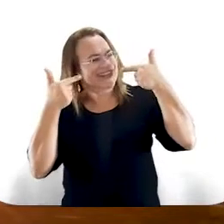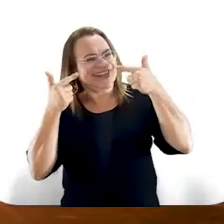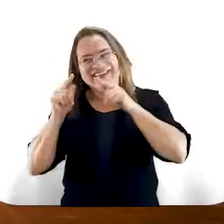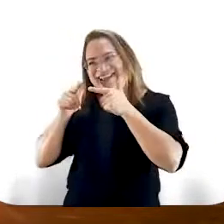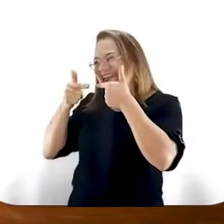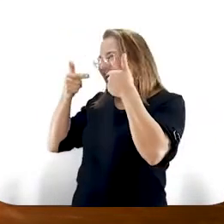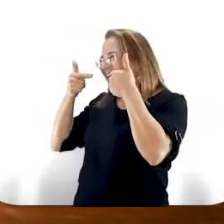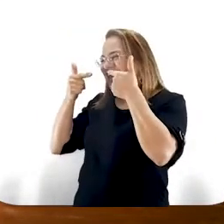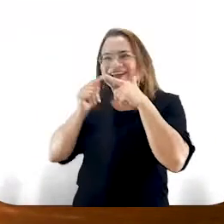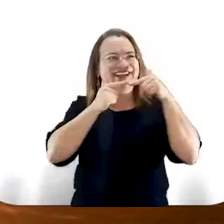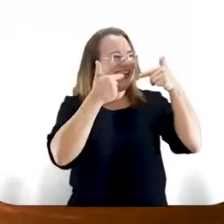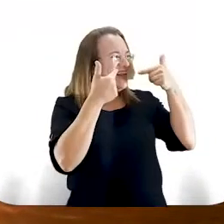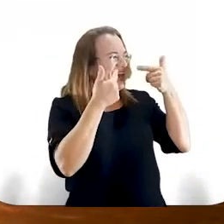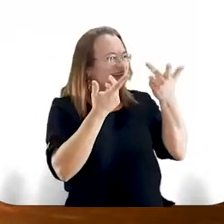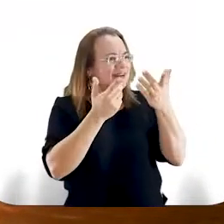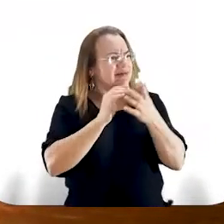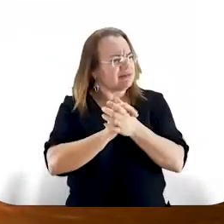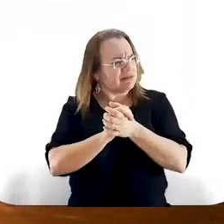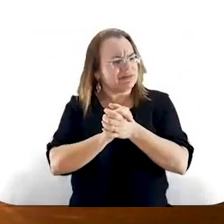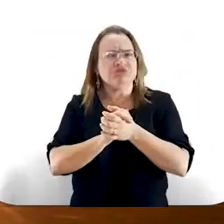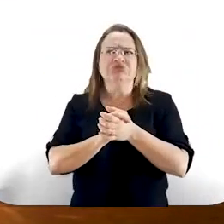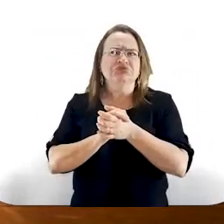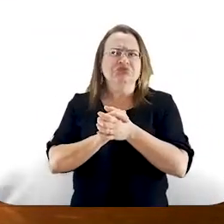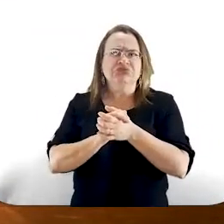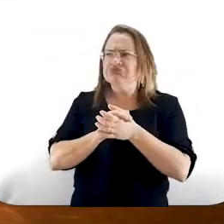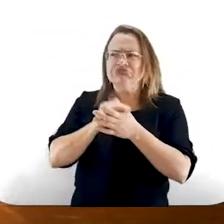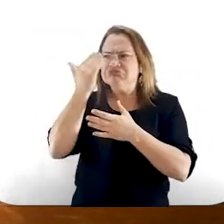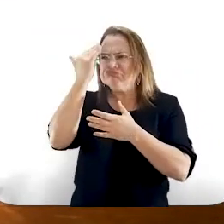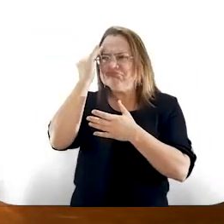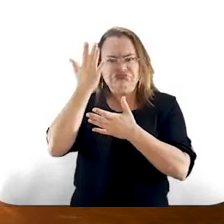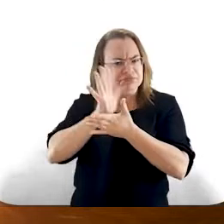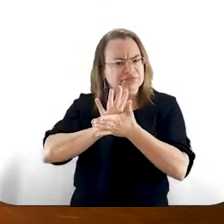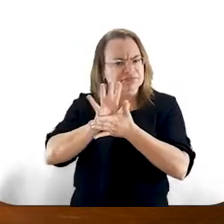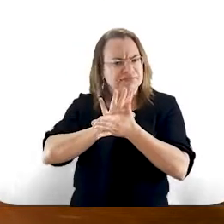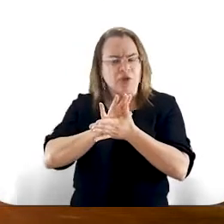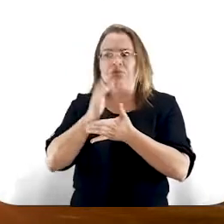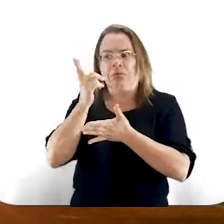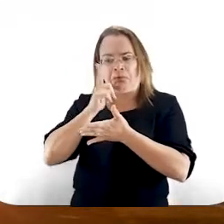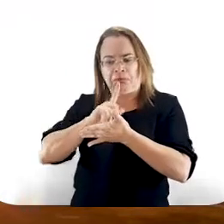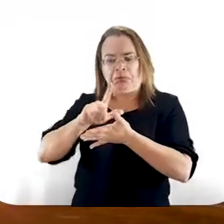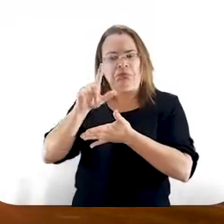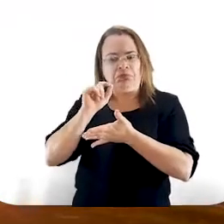para cá, outras risadinhas para lá. Ele não entendeu nada. Continuou.